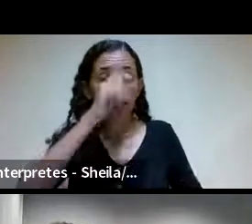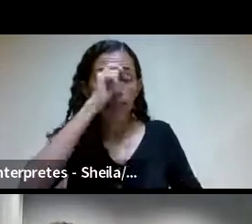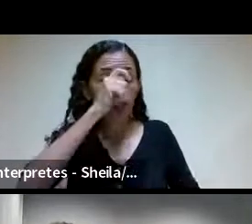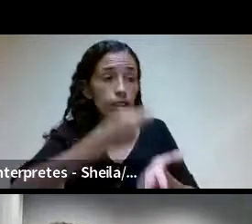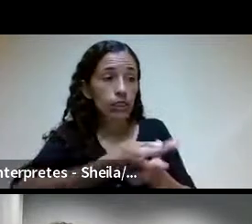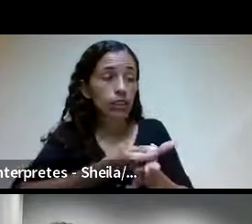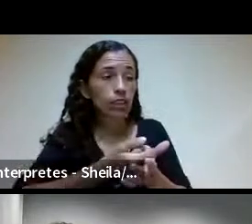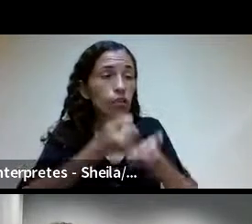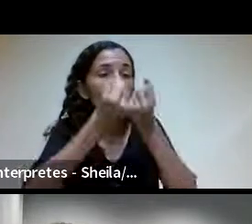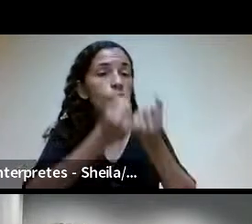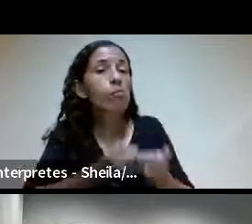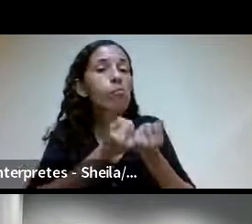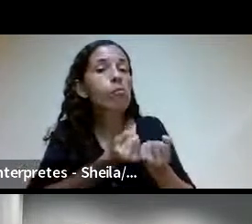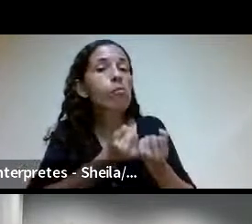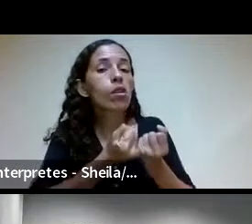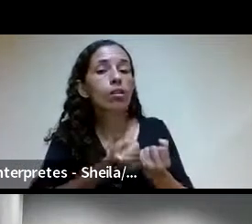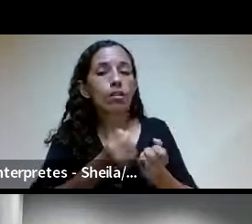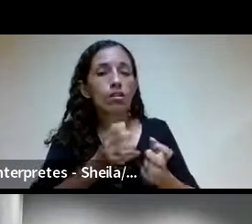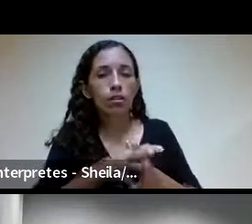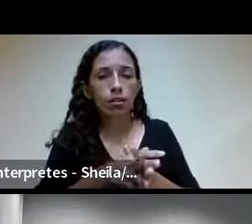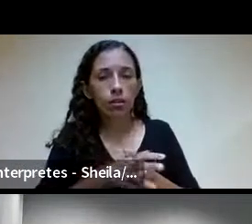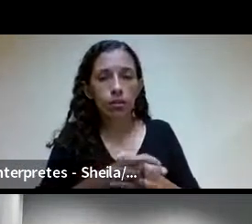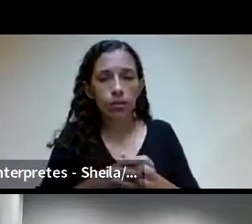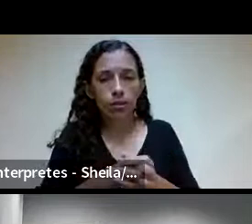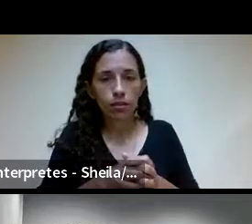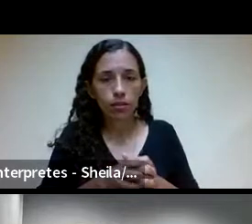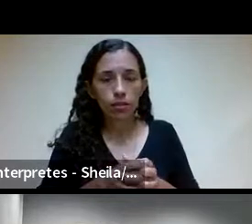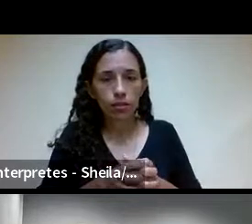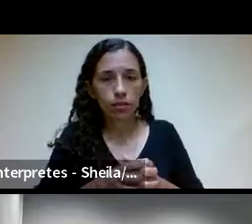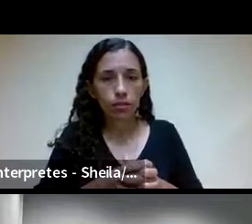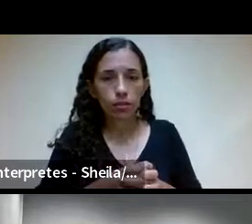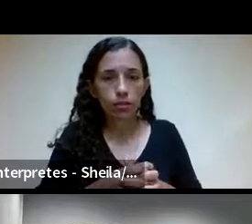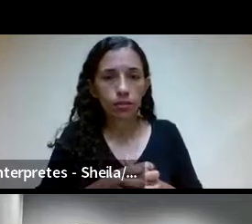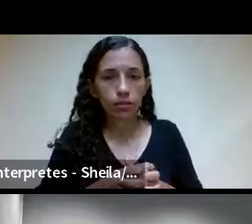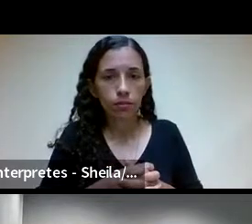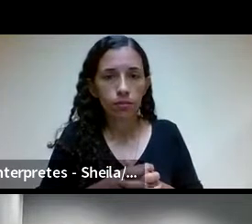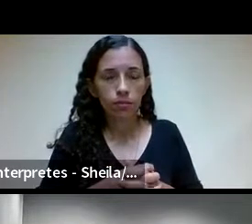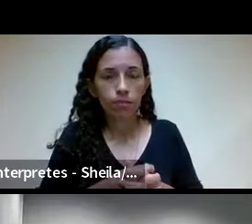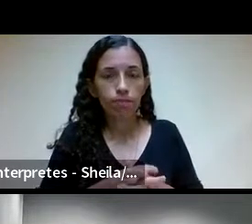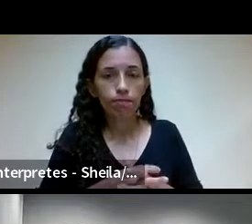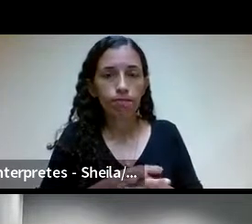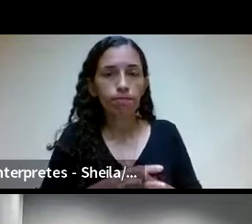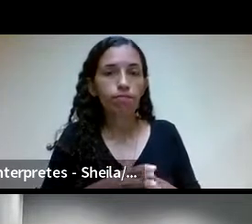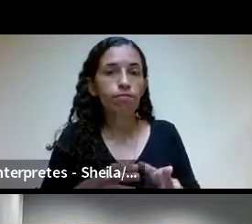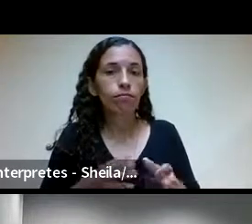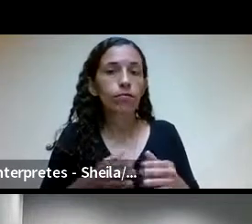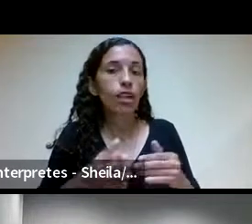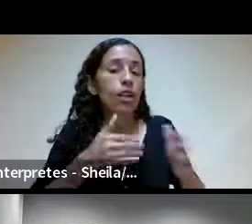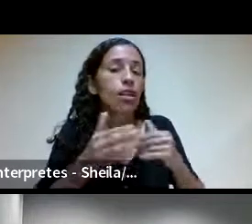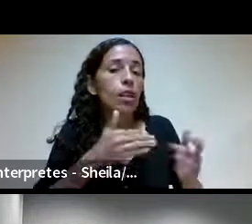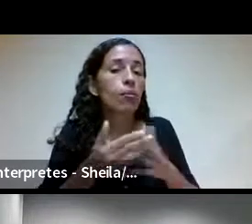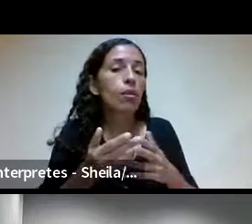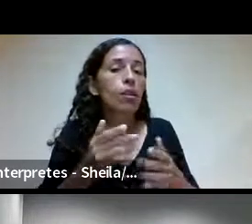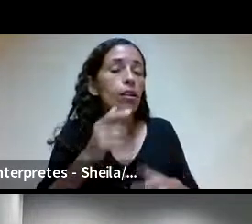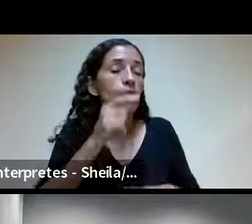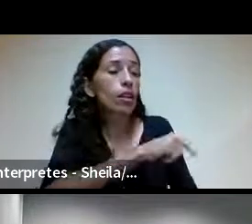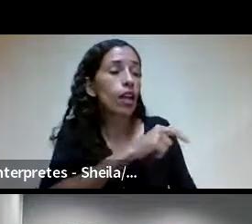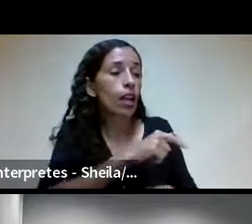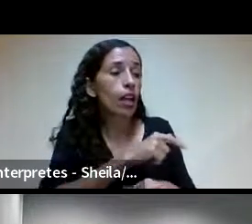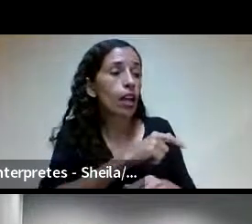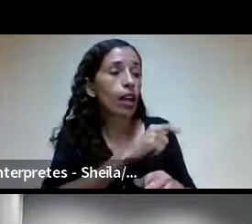ela movida, o que, por óbvio, lhe atrai a legitimidade passiva, independente dela ter cometido ou não